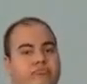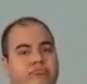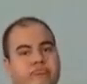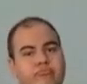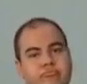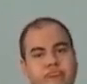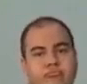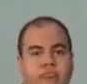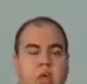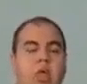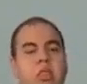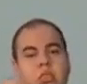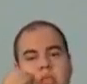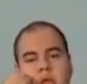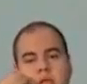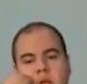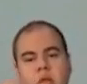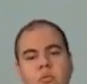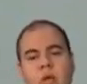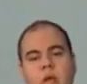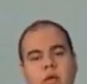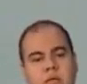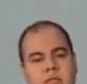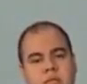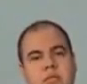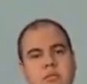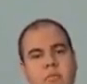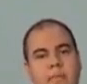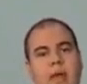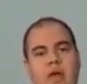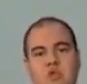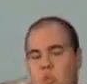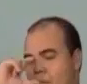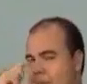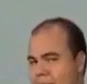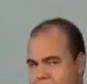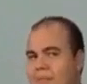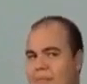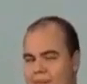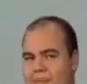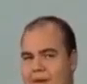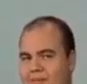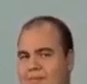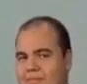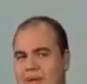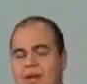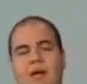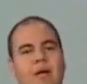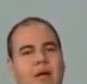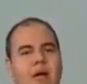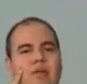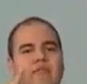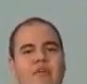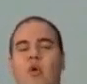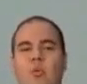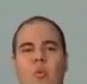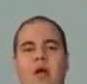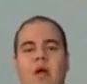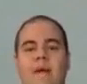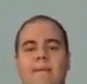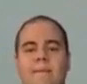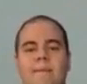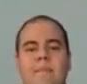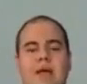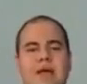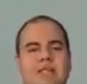tentando assumir cada vez mais esse espaço do PSDB, né? E quando ele traz para si praticamente a mesma coalizão